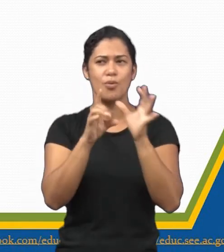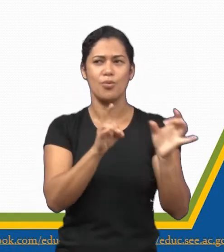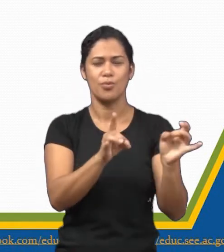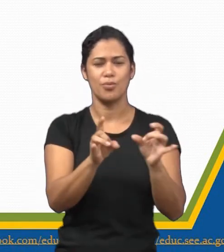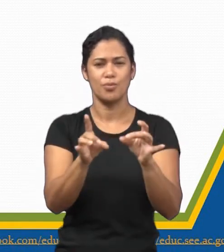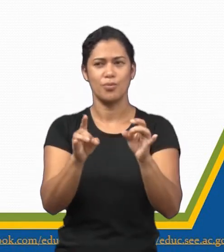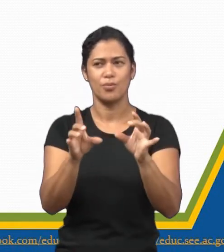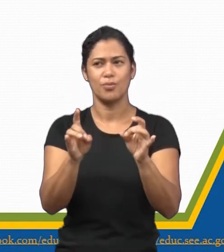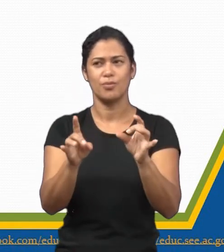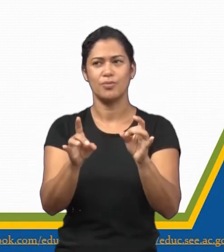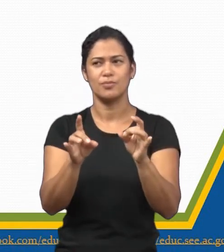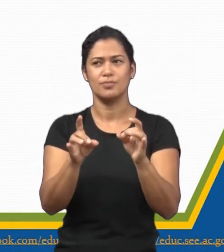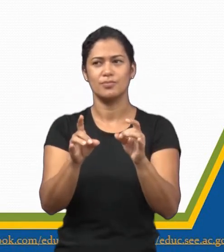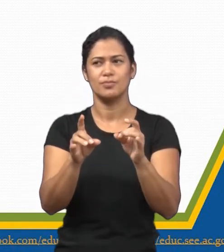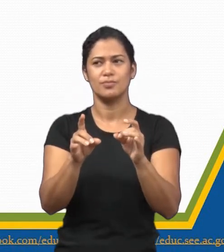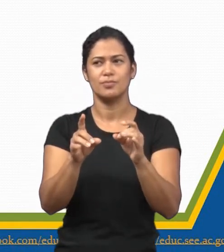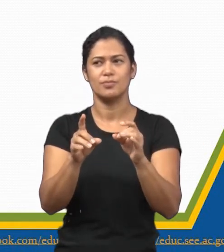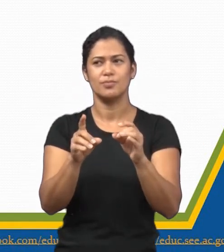comércios,